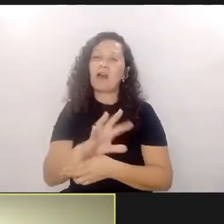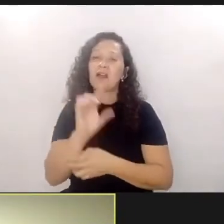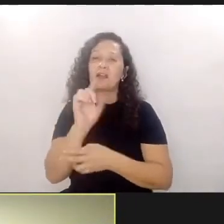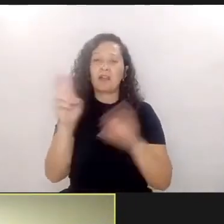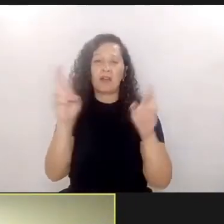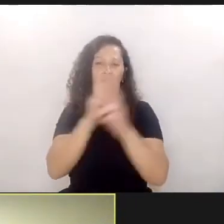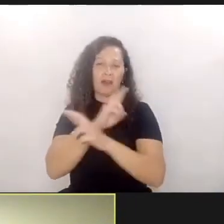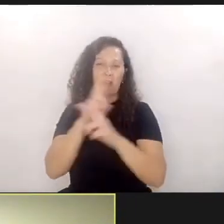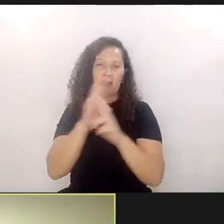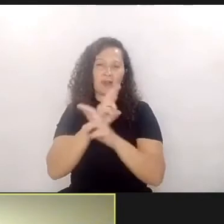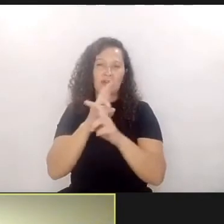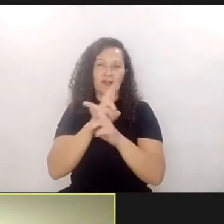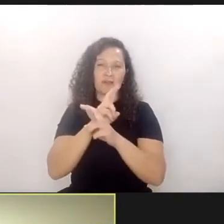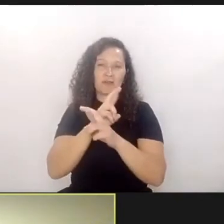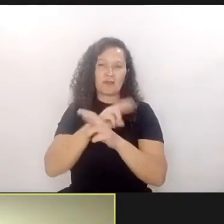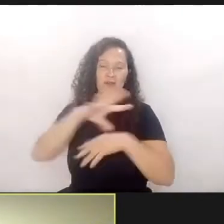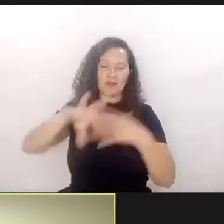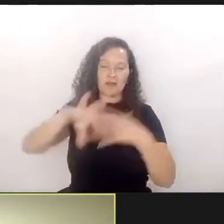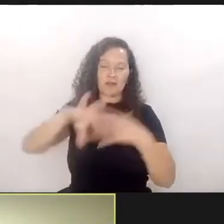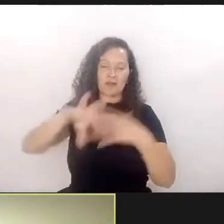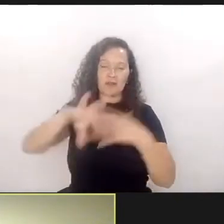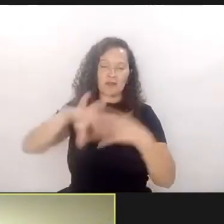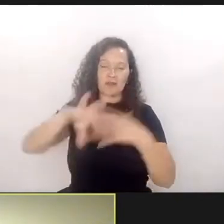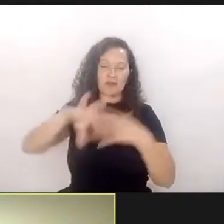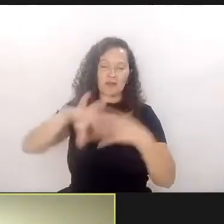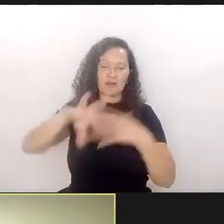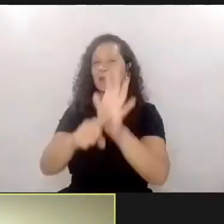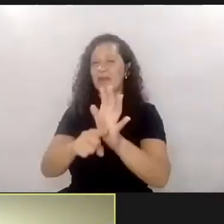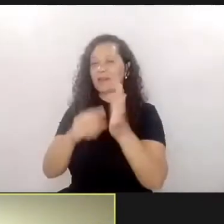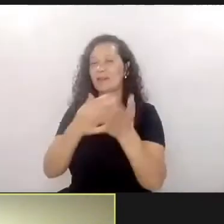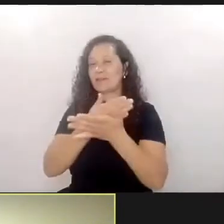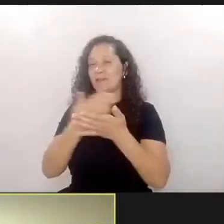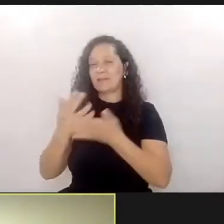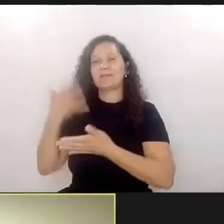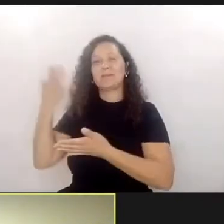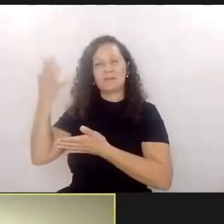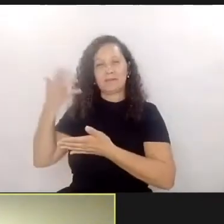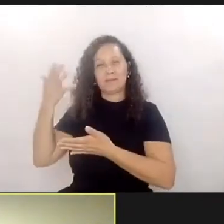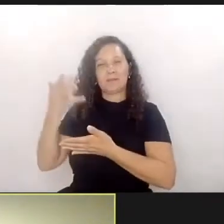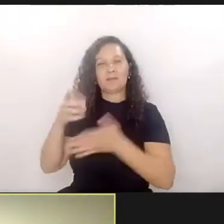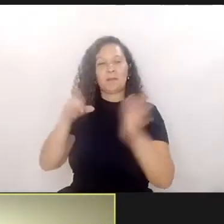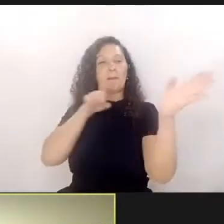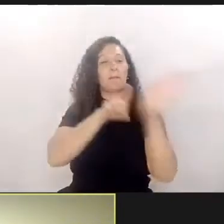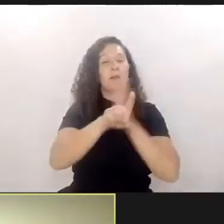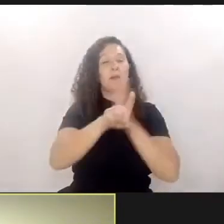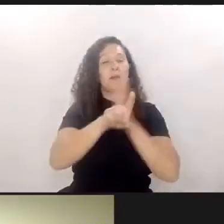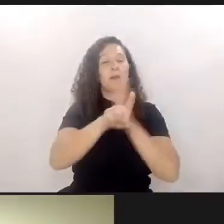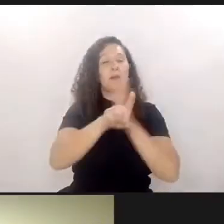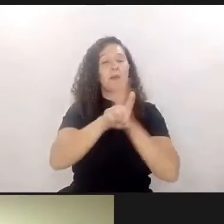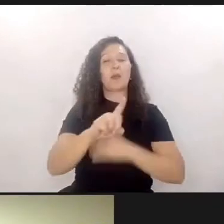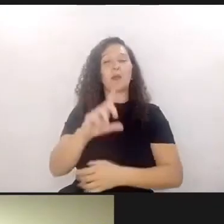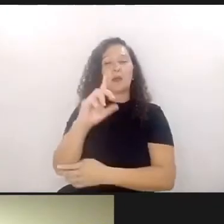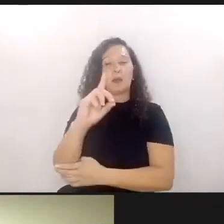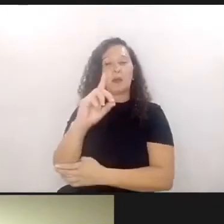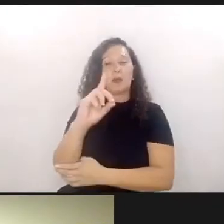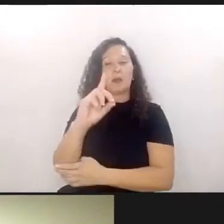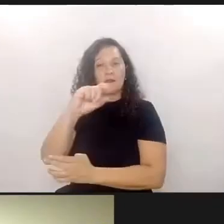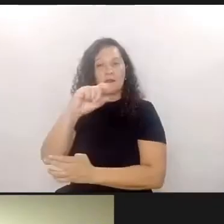no início da palestra? Foi o Daniel Mangabeira que te enviou essa pergunta. Eu acho...